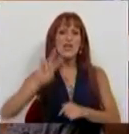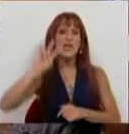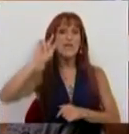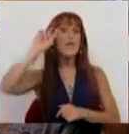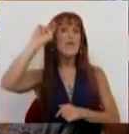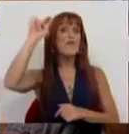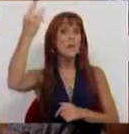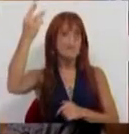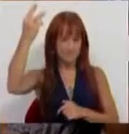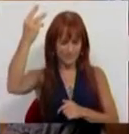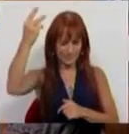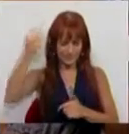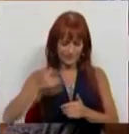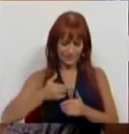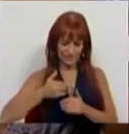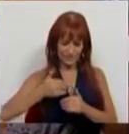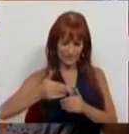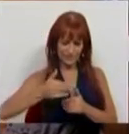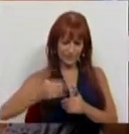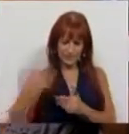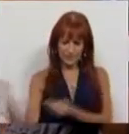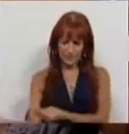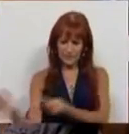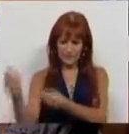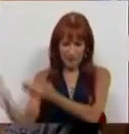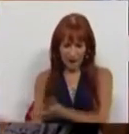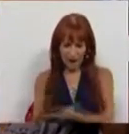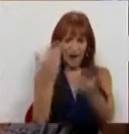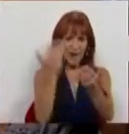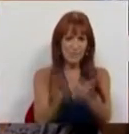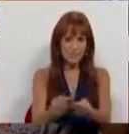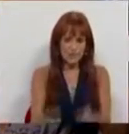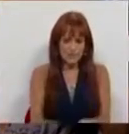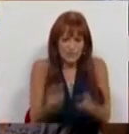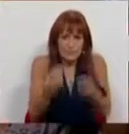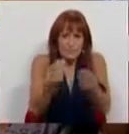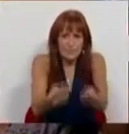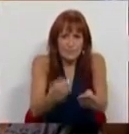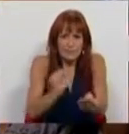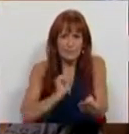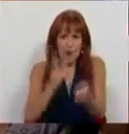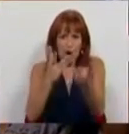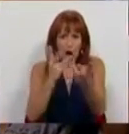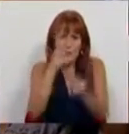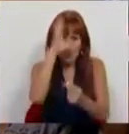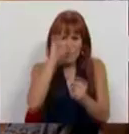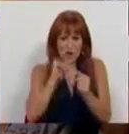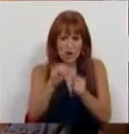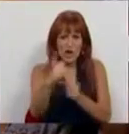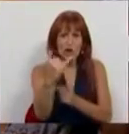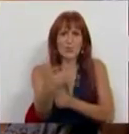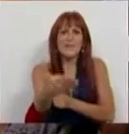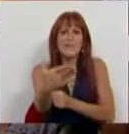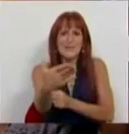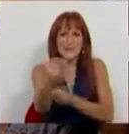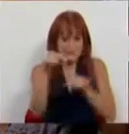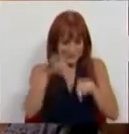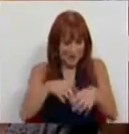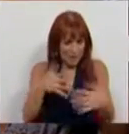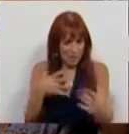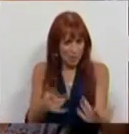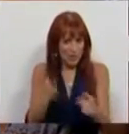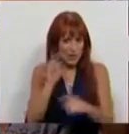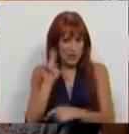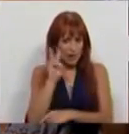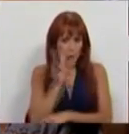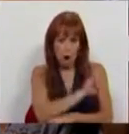2 semanas de ter aqui a apresentação, a entrega do nosso Orçamento de Estado 2017. E neste momento é